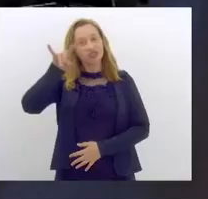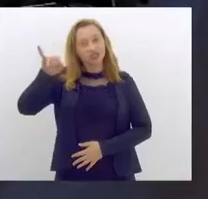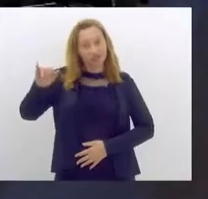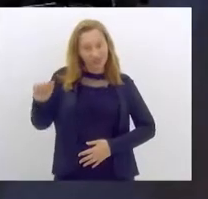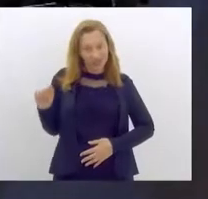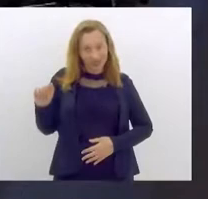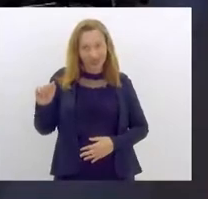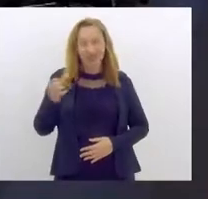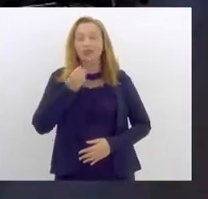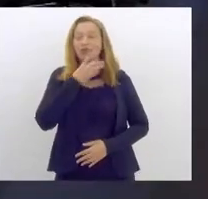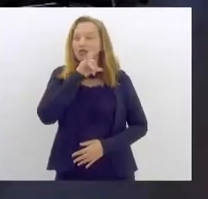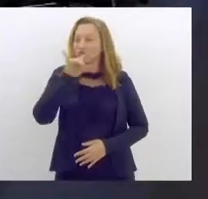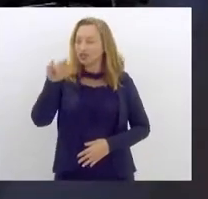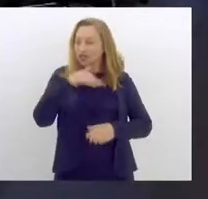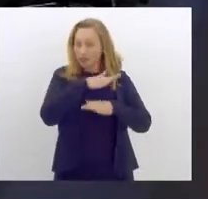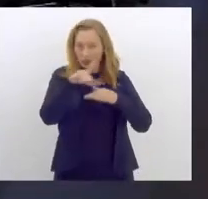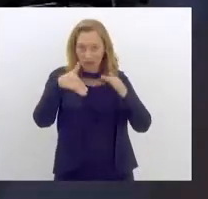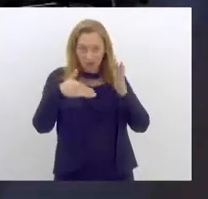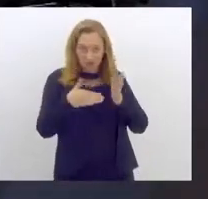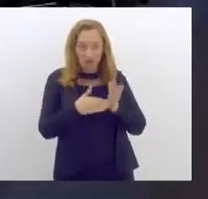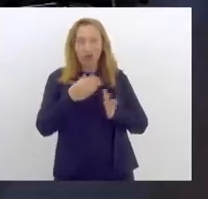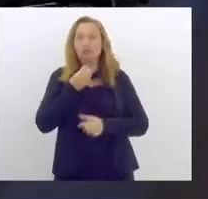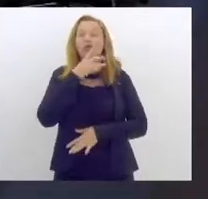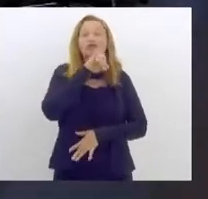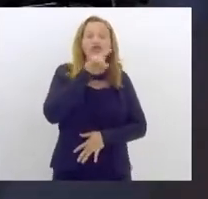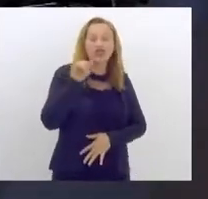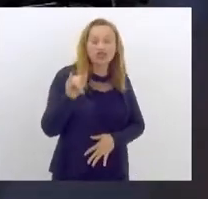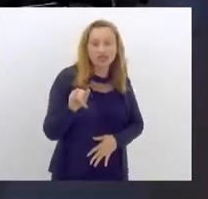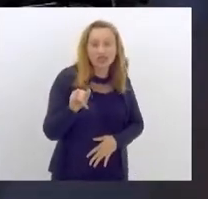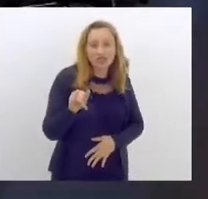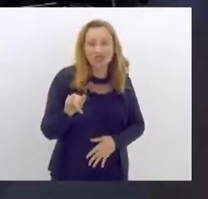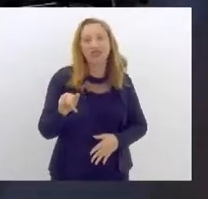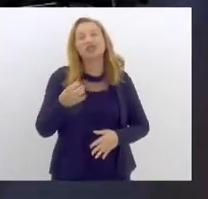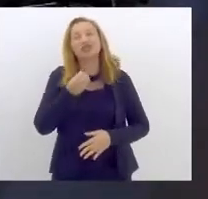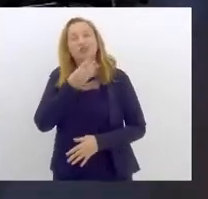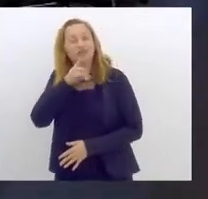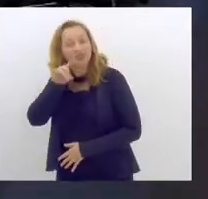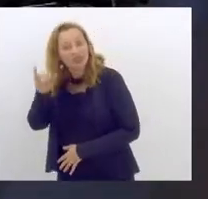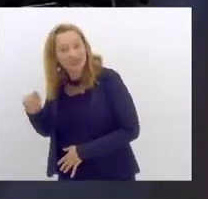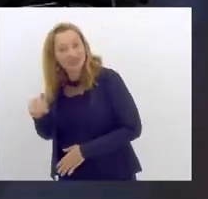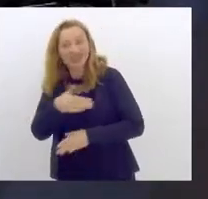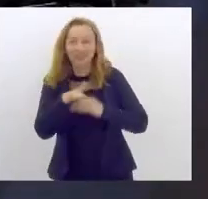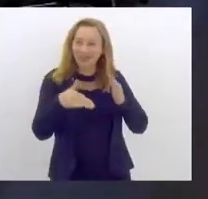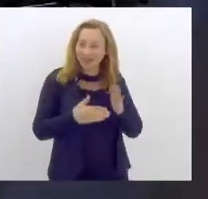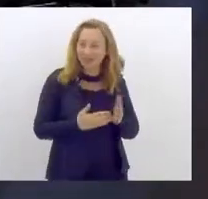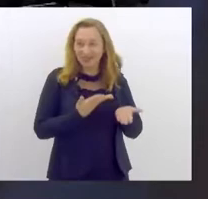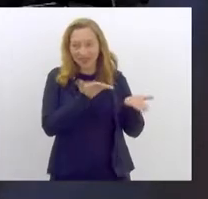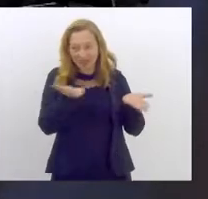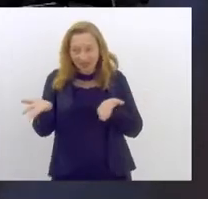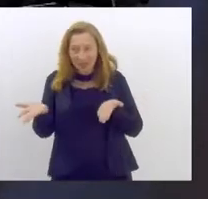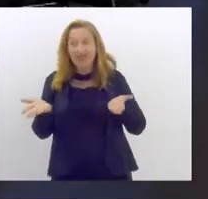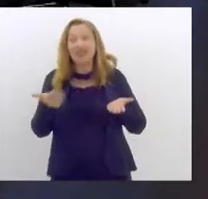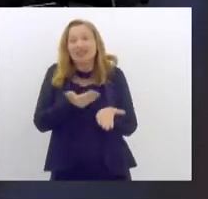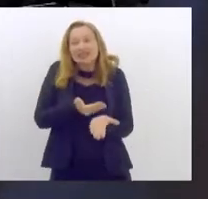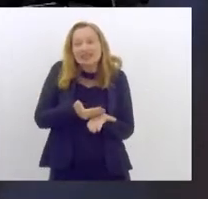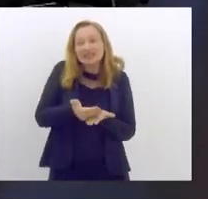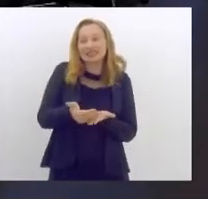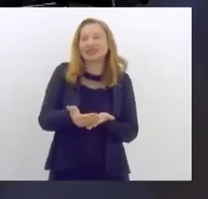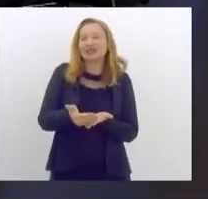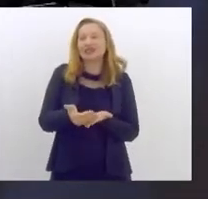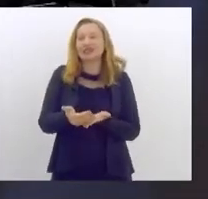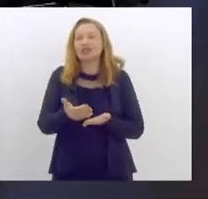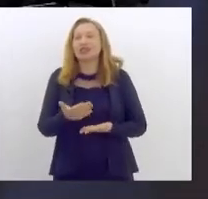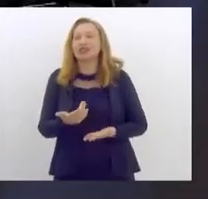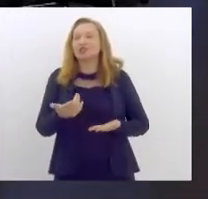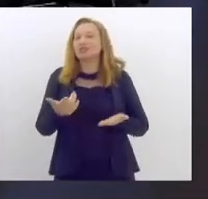Bom dia a todos bom dia a todas Bom dia a todos vamos dar início a